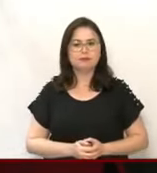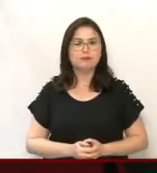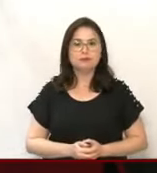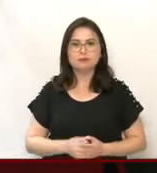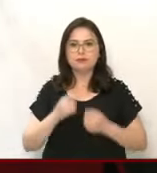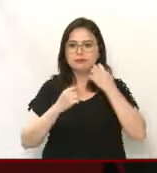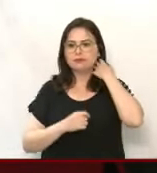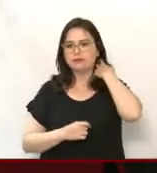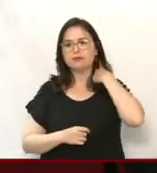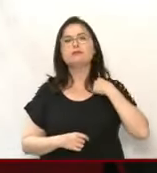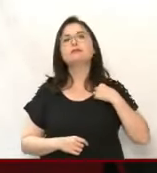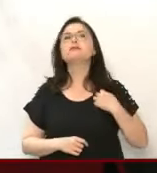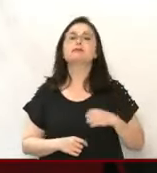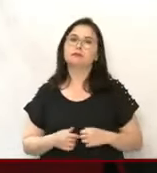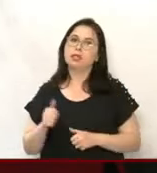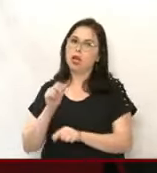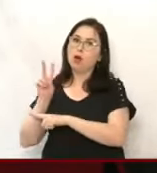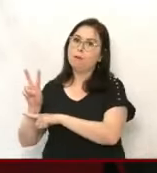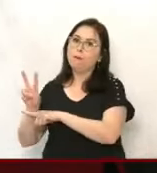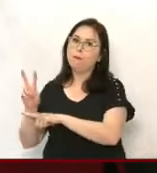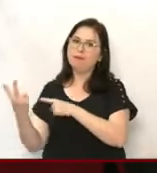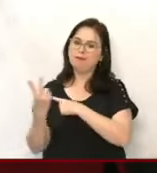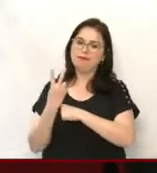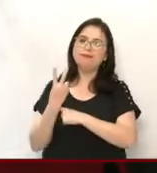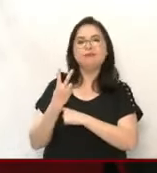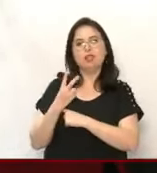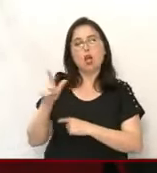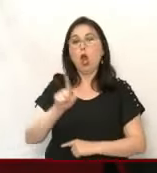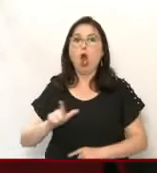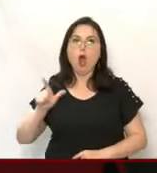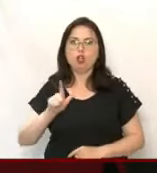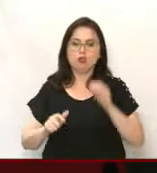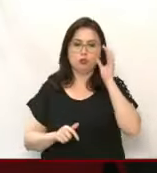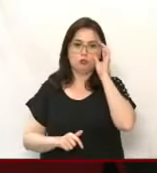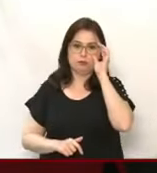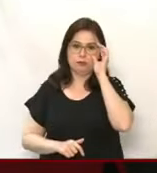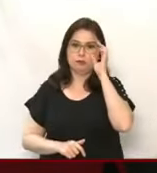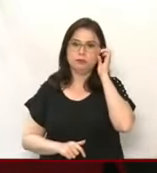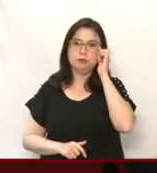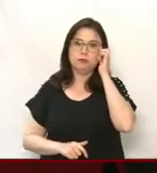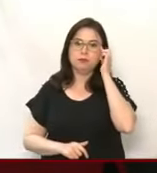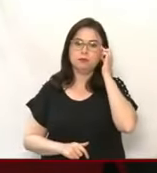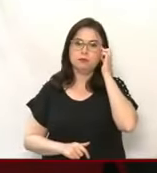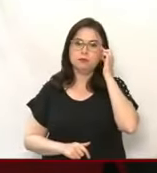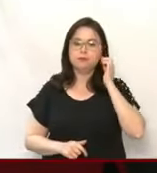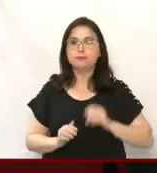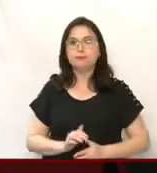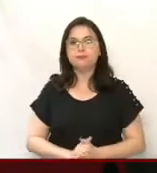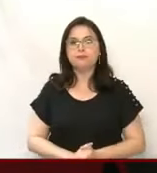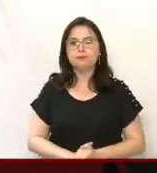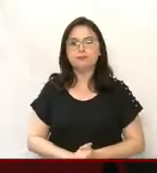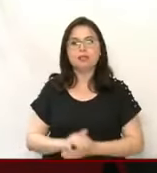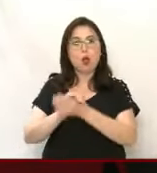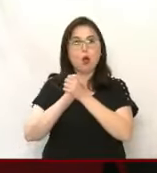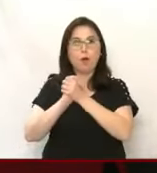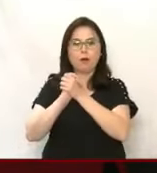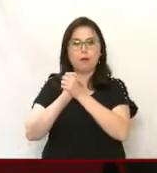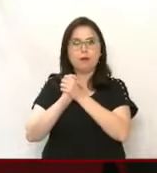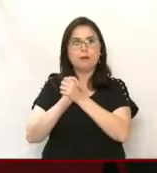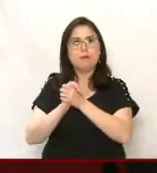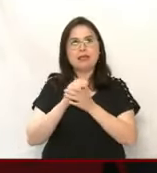Protegendo o próximo, Marinho. E se protegendo. Eu quero saudar aqui a nossa mesa,